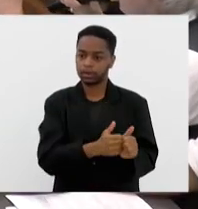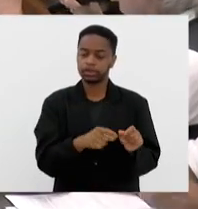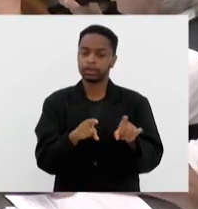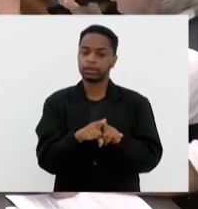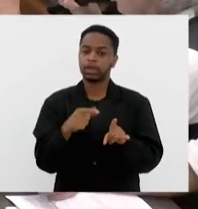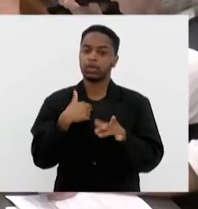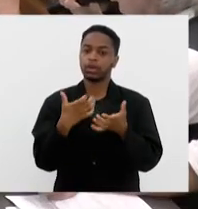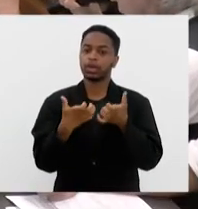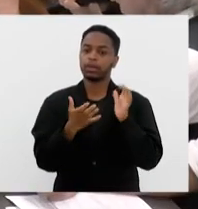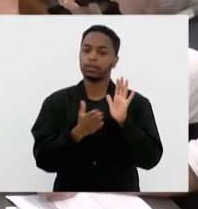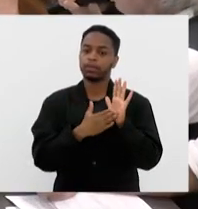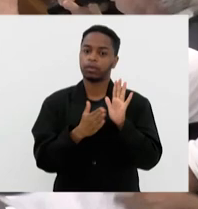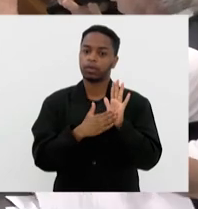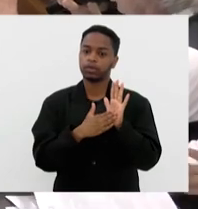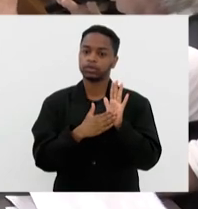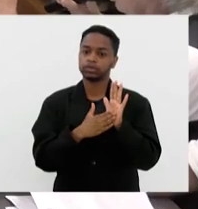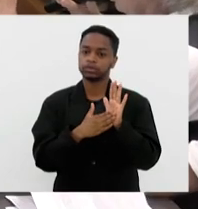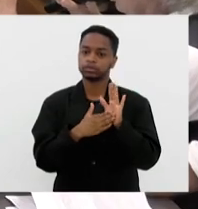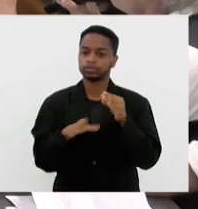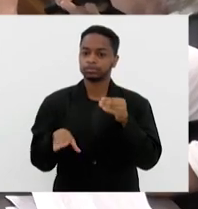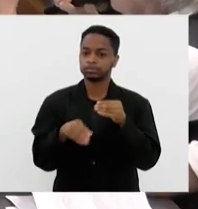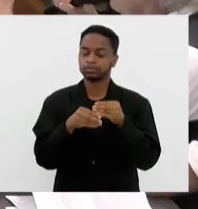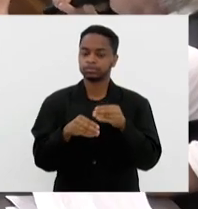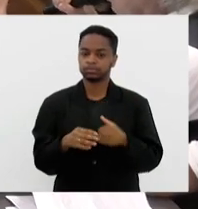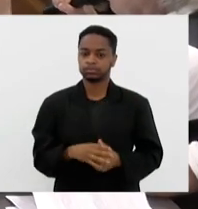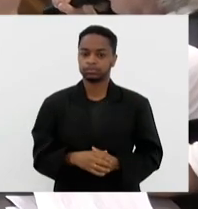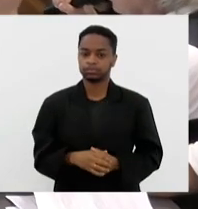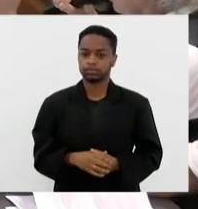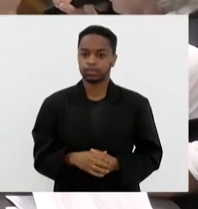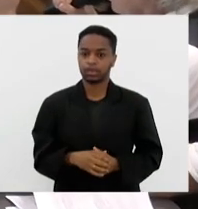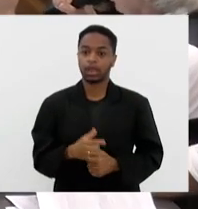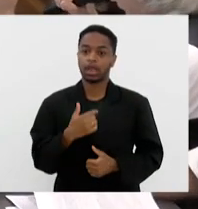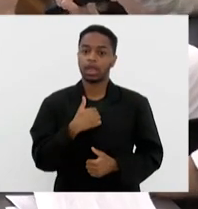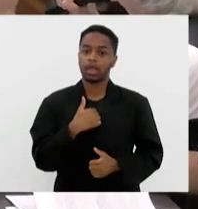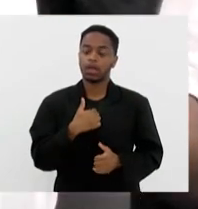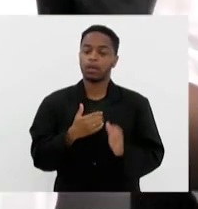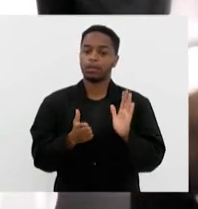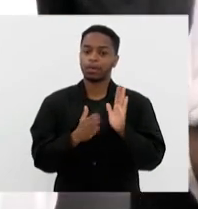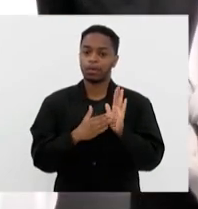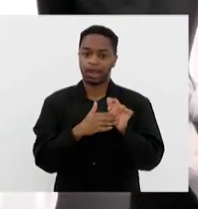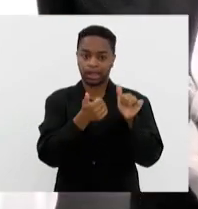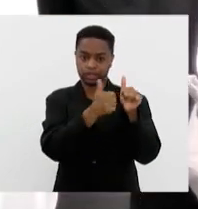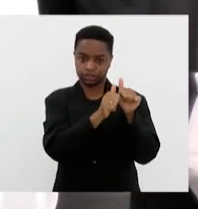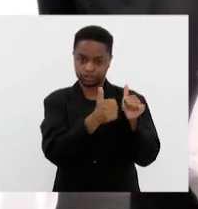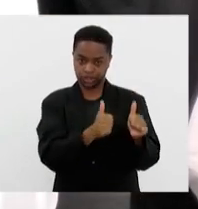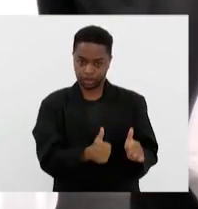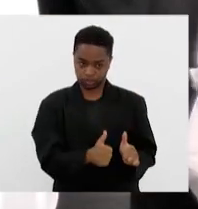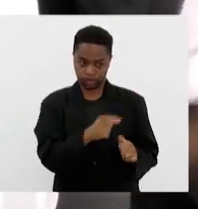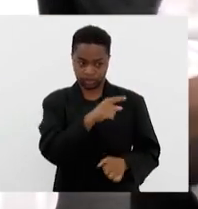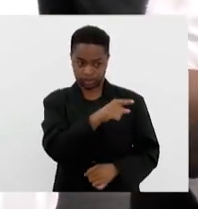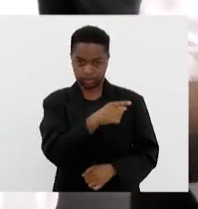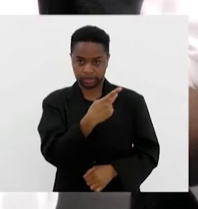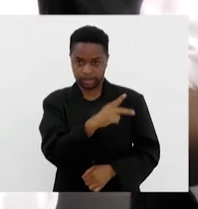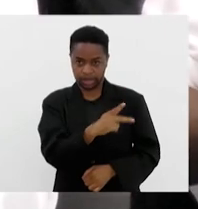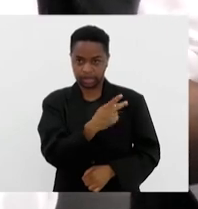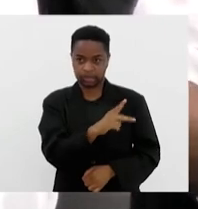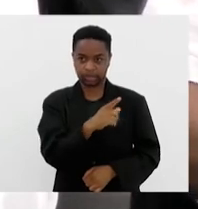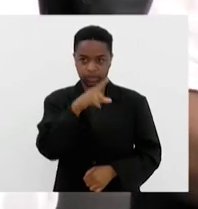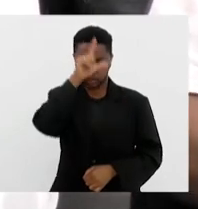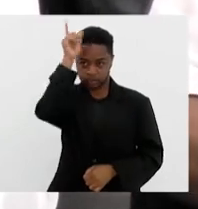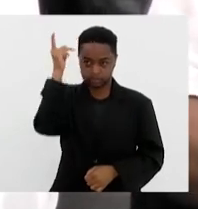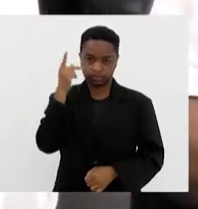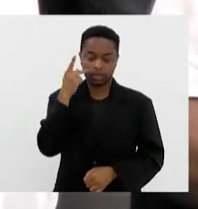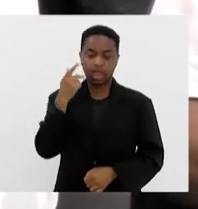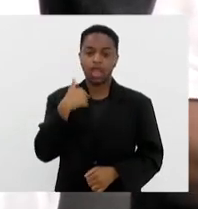uma proposta suplementar. Pois não? Assim como eu propus aquela estátua ao deputado Luiz Paulo, eu